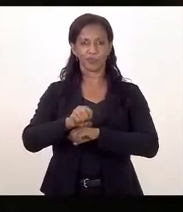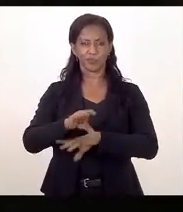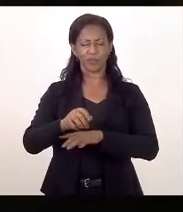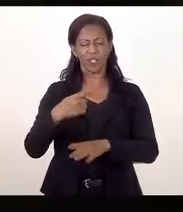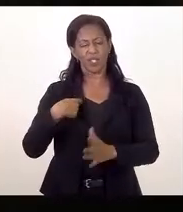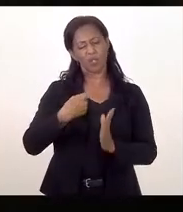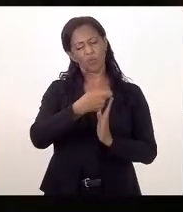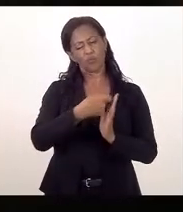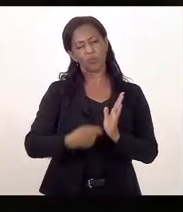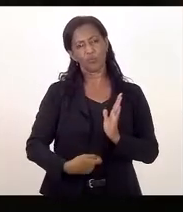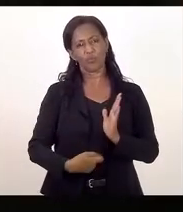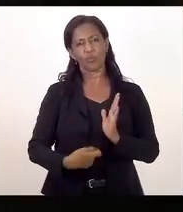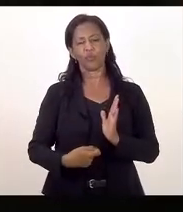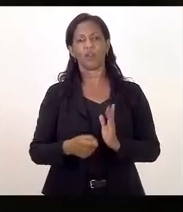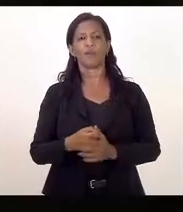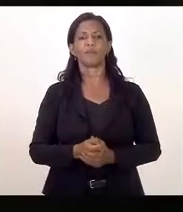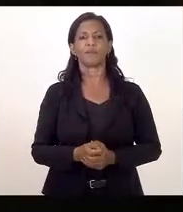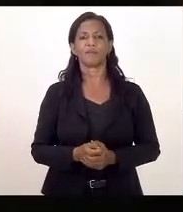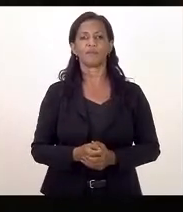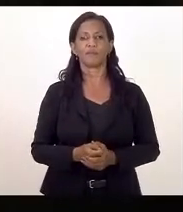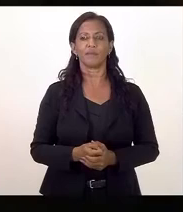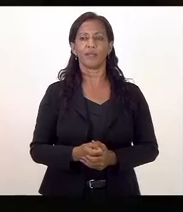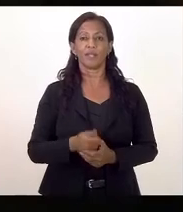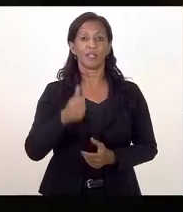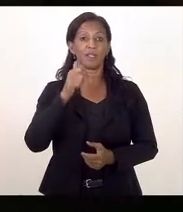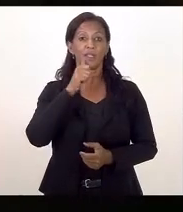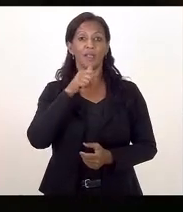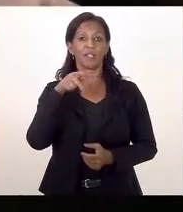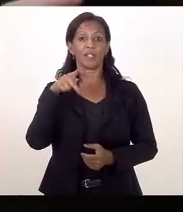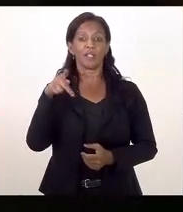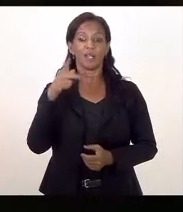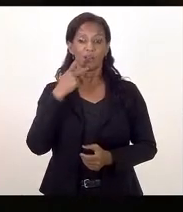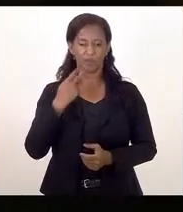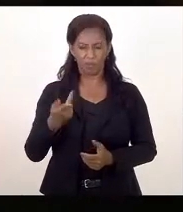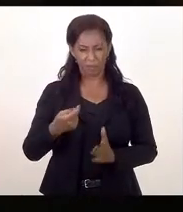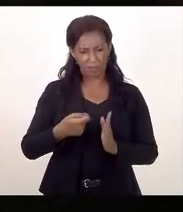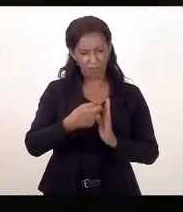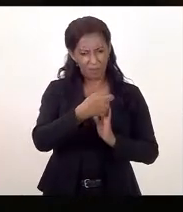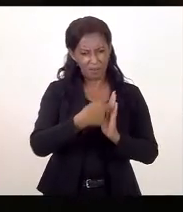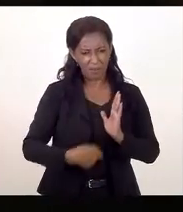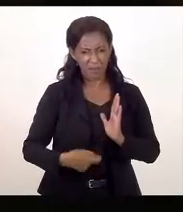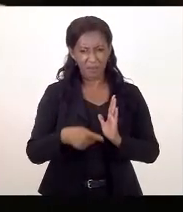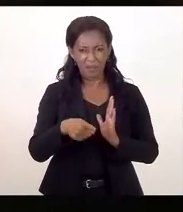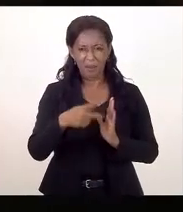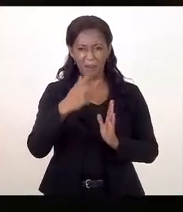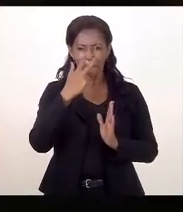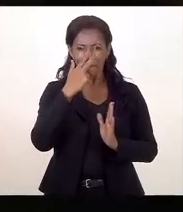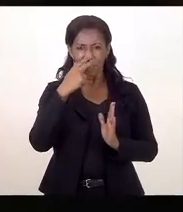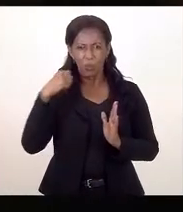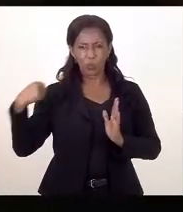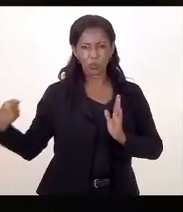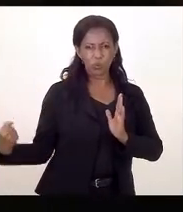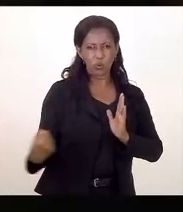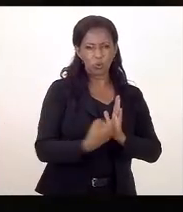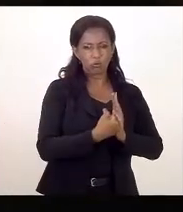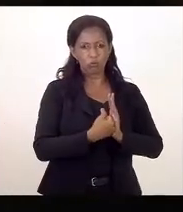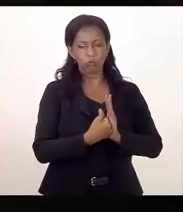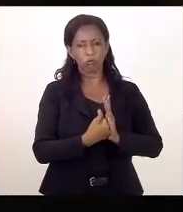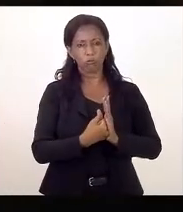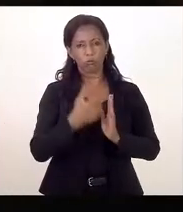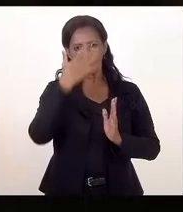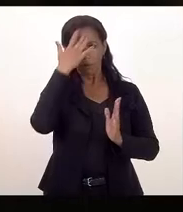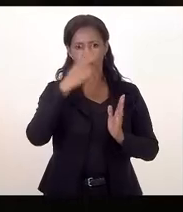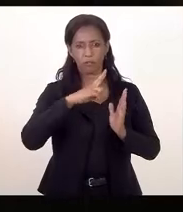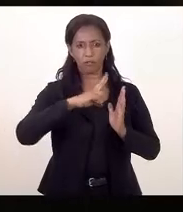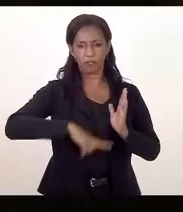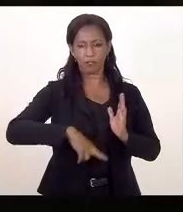escrevia um texto, uma redação, e um dia a Eliana falou assim para mim, Renata, mas essa redação aqui é um soco no estômago de quem está lendo.